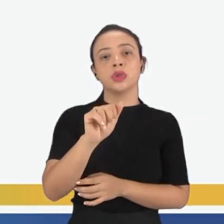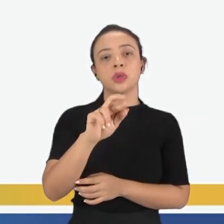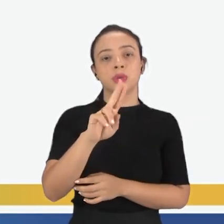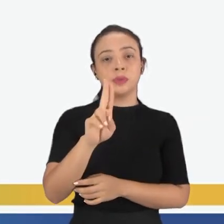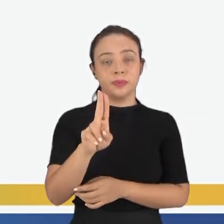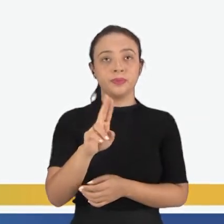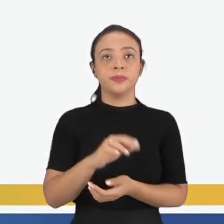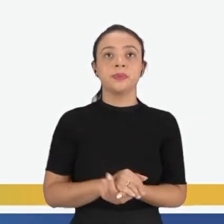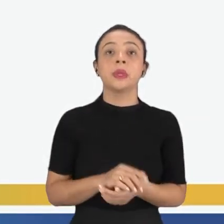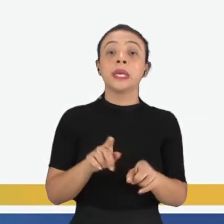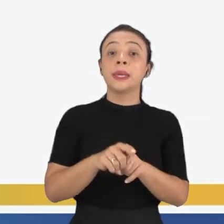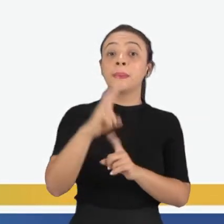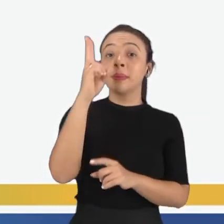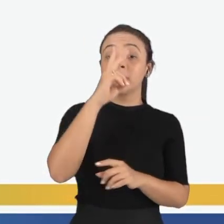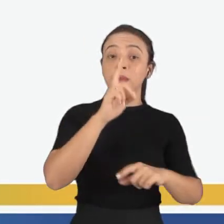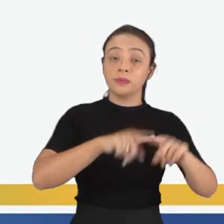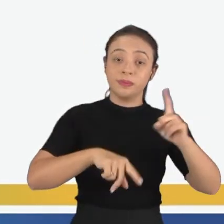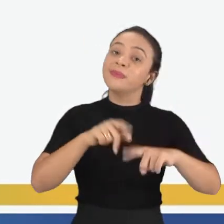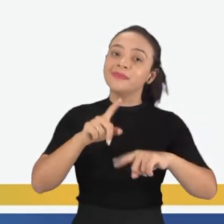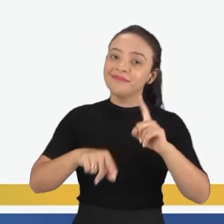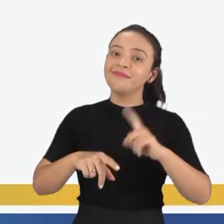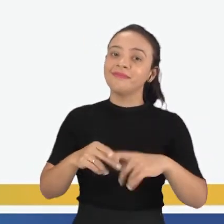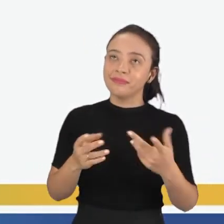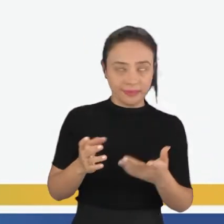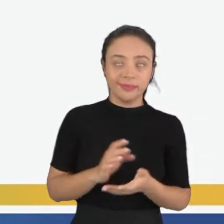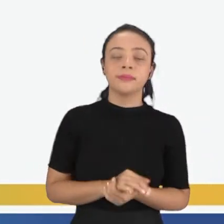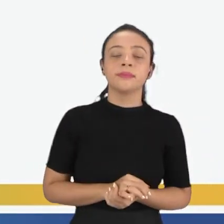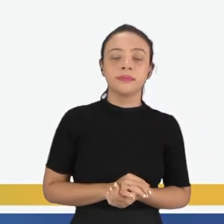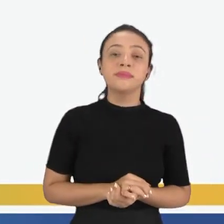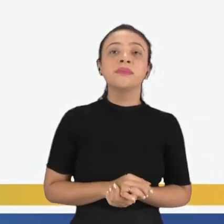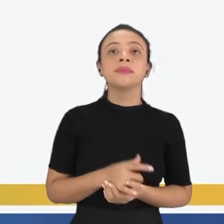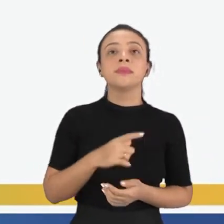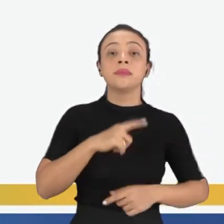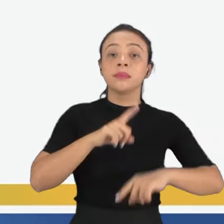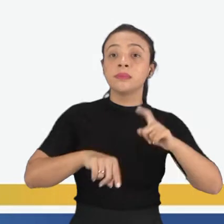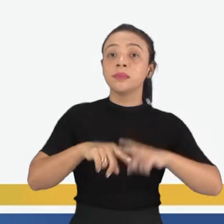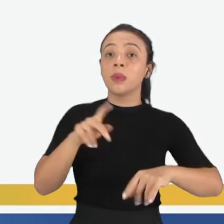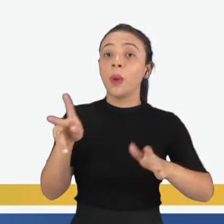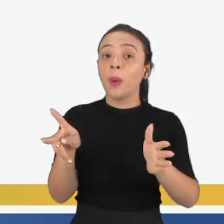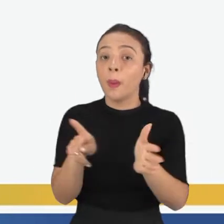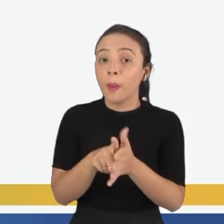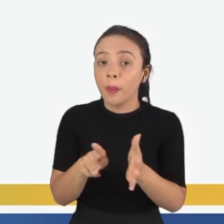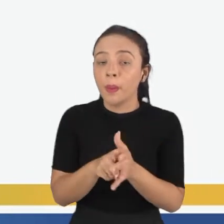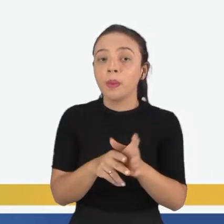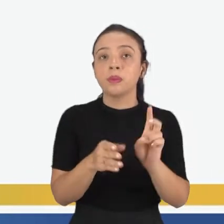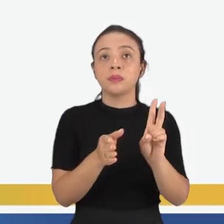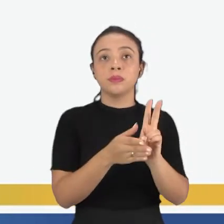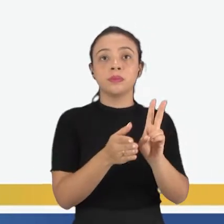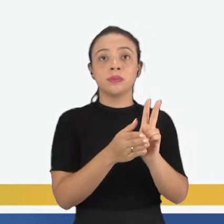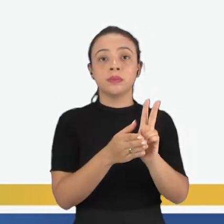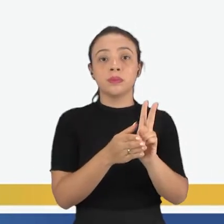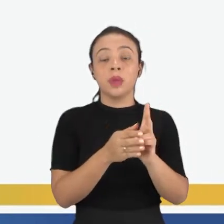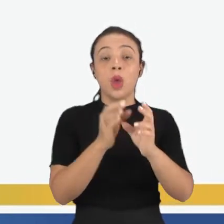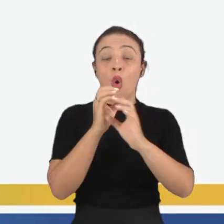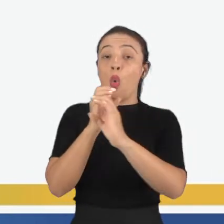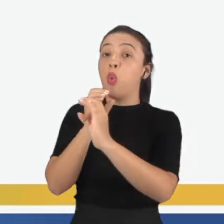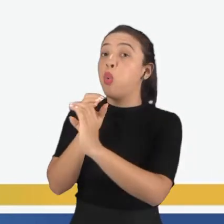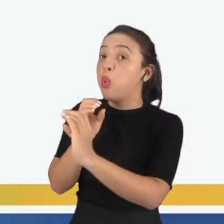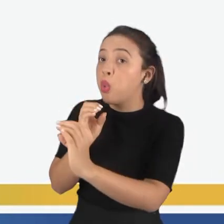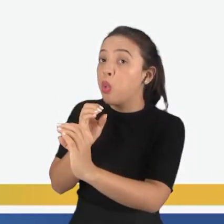E vamos lembrar dos instrumentos, né, gente? Nós temos instrumentos específicos indígenas que são de sopro e